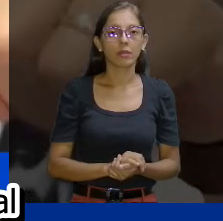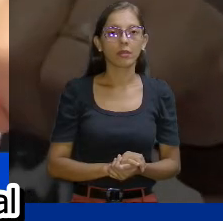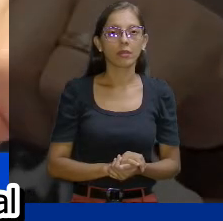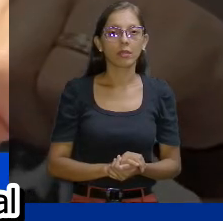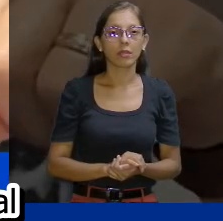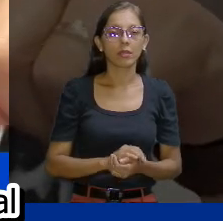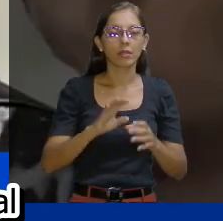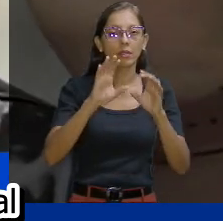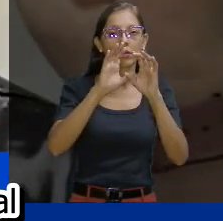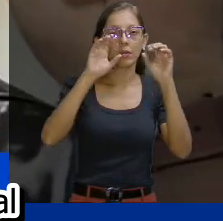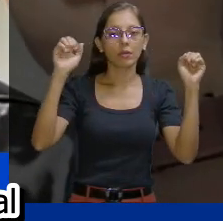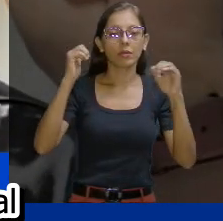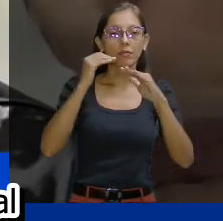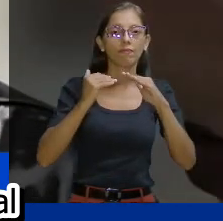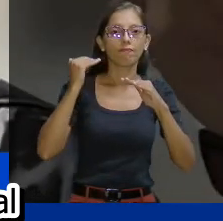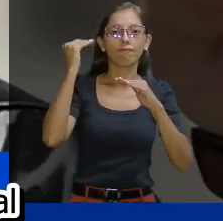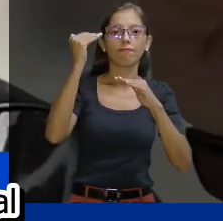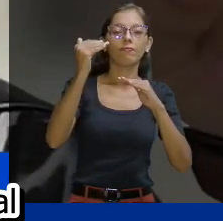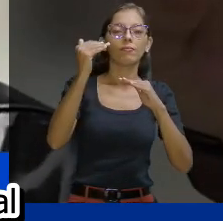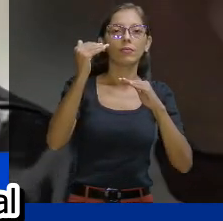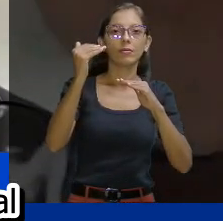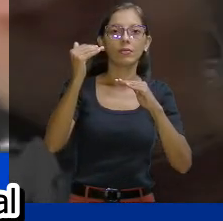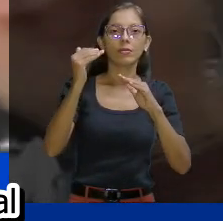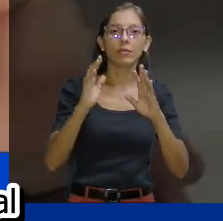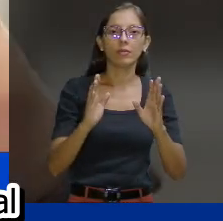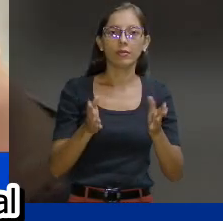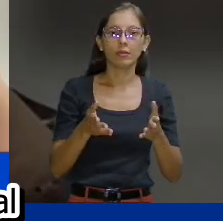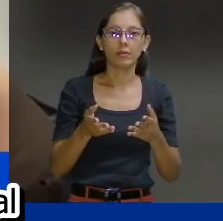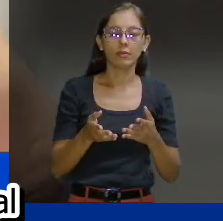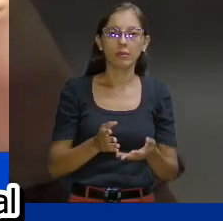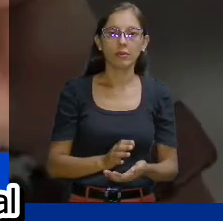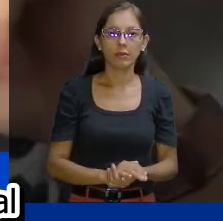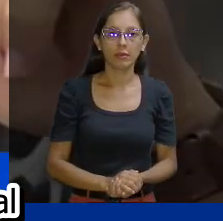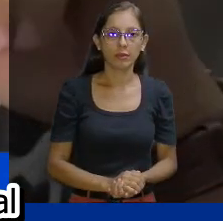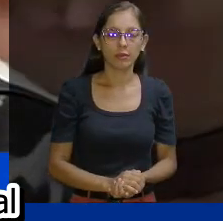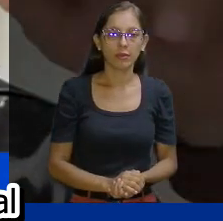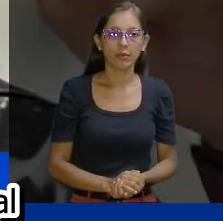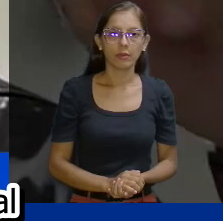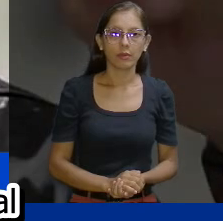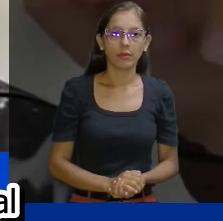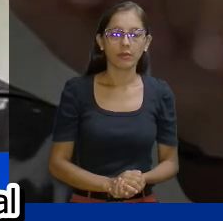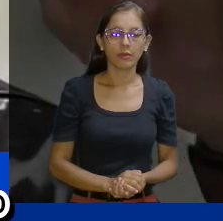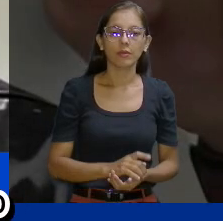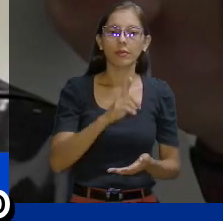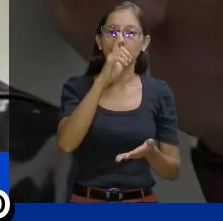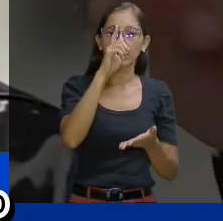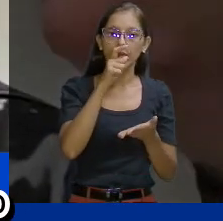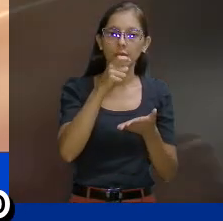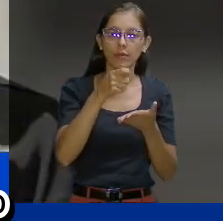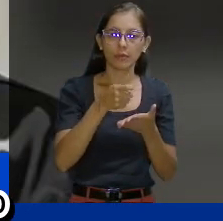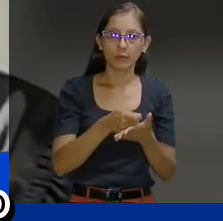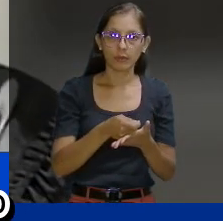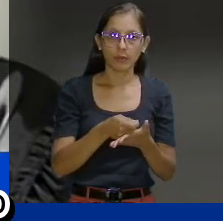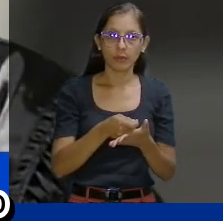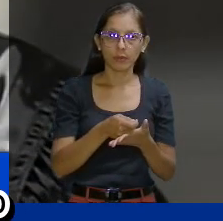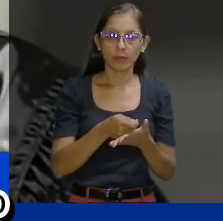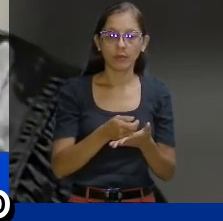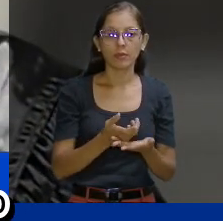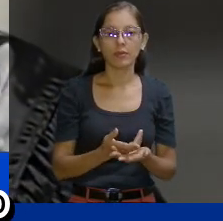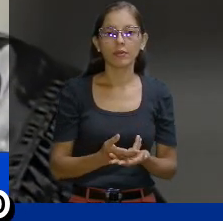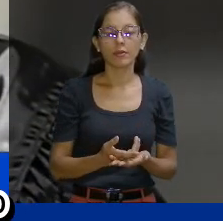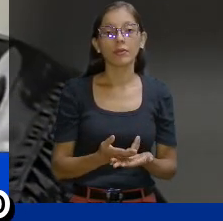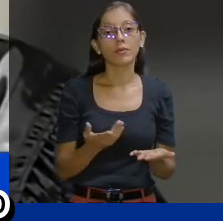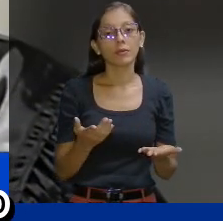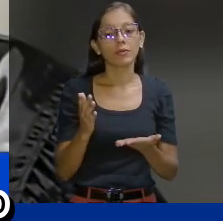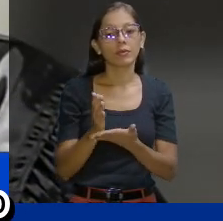que reformam, ou melhor dizendo, em que decidem pela